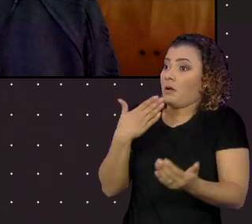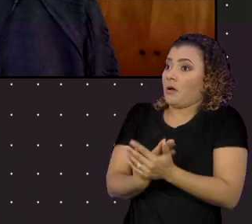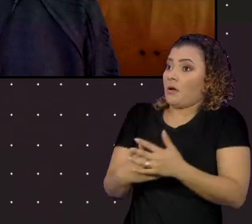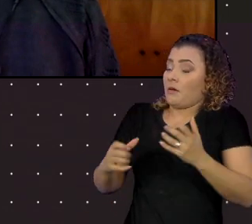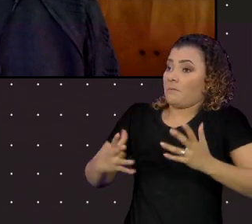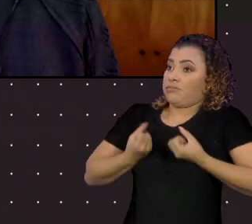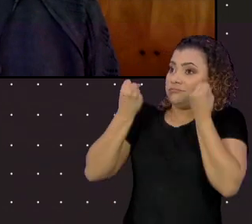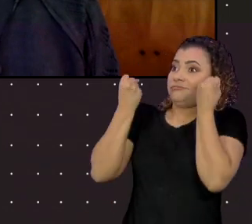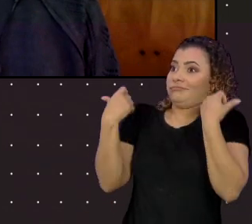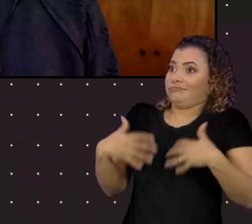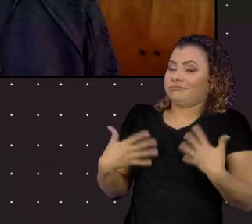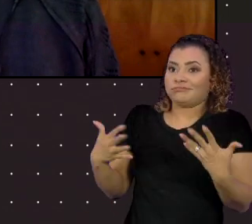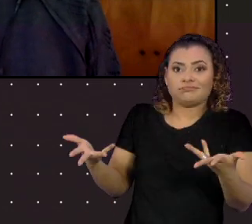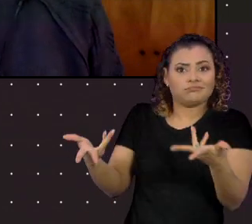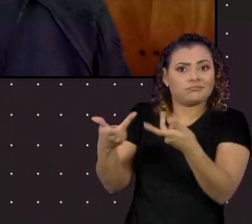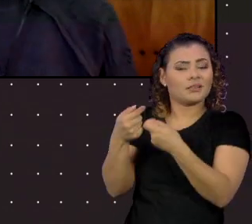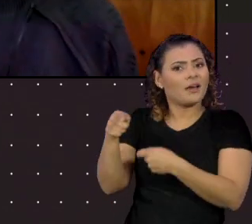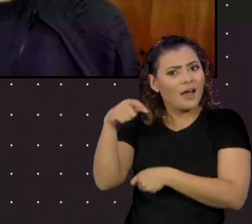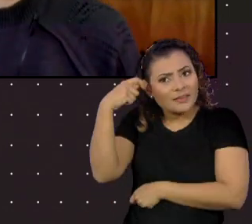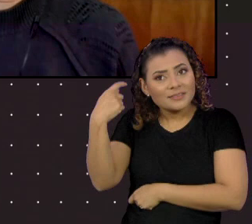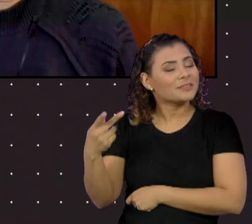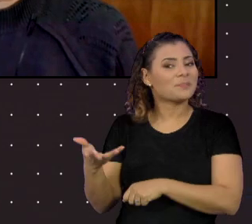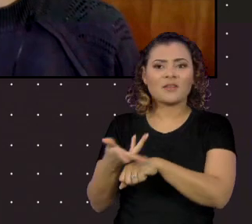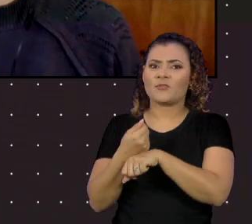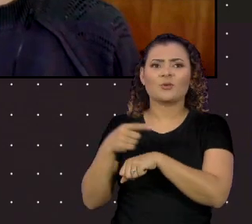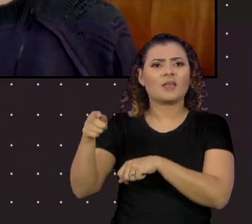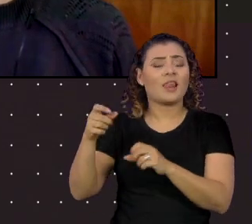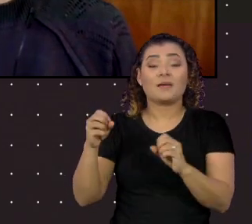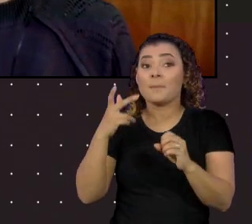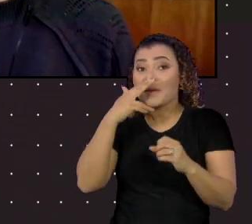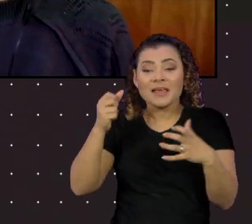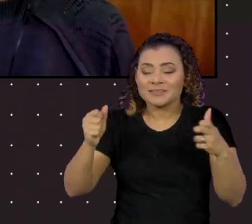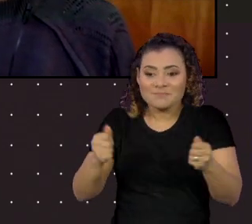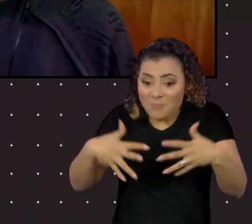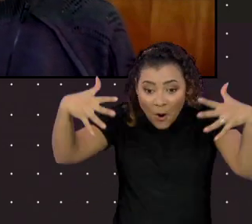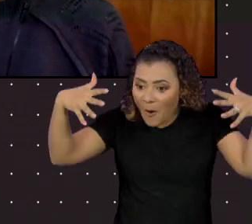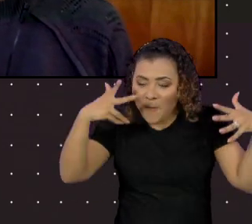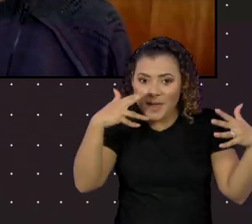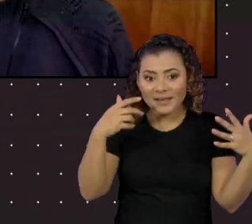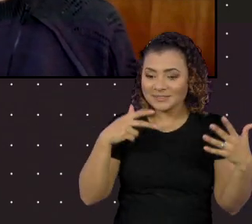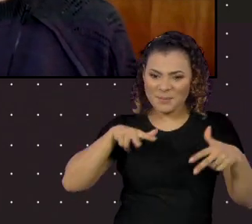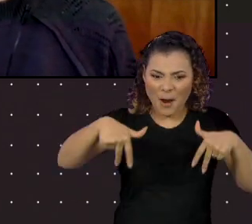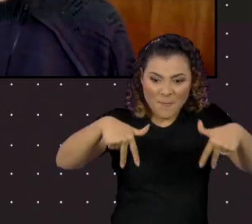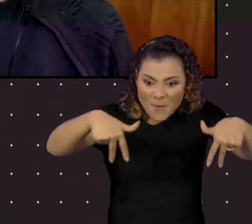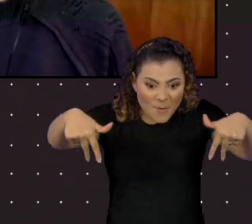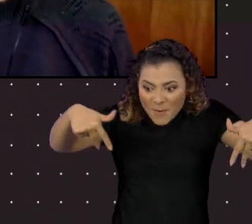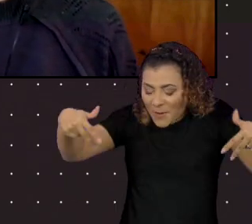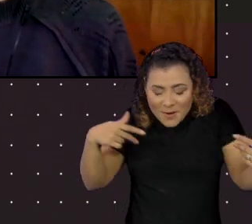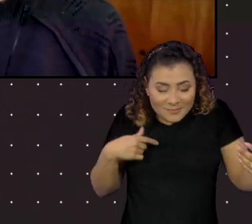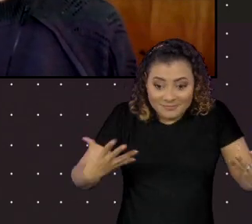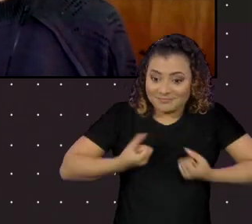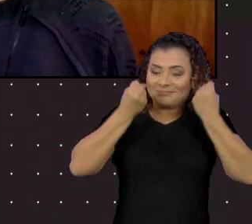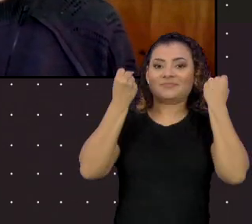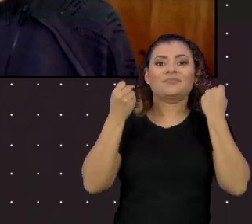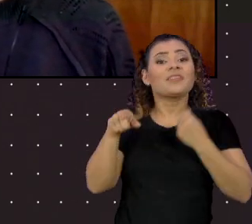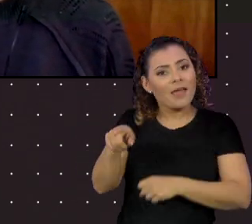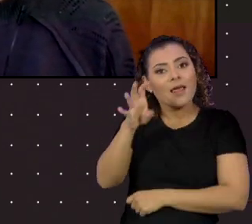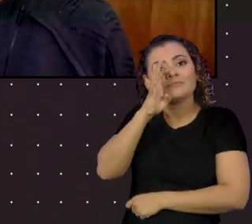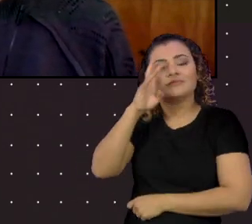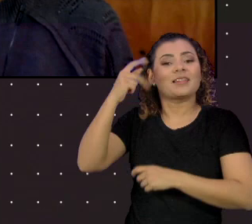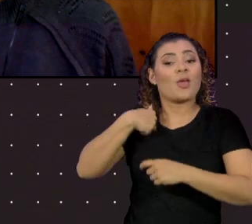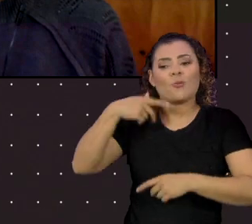uma artista dessa magnitude. É um show de talento, é uma explosão de talento no palco. Ela nunca deixou de me